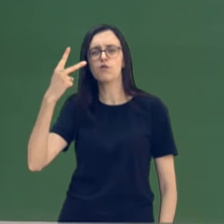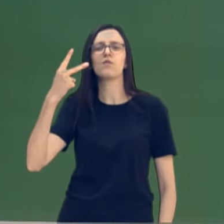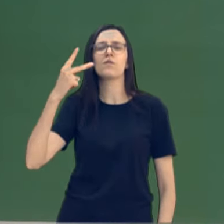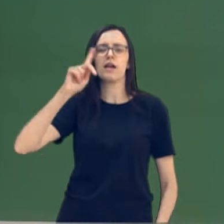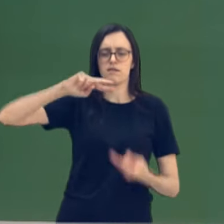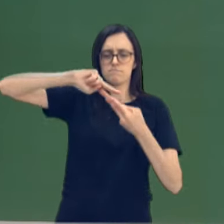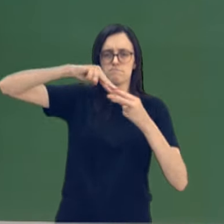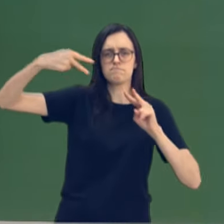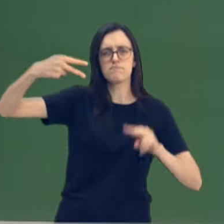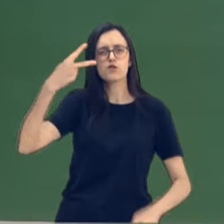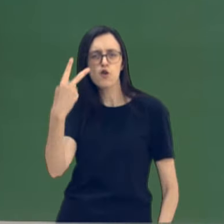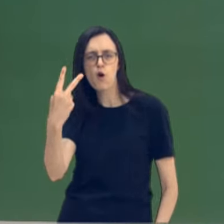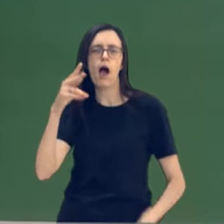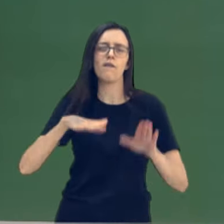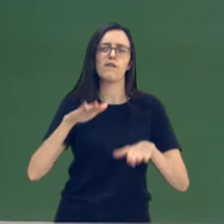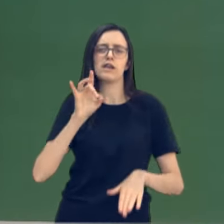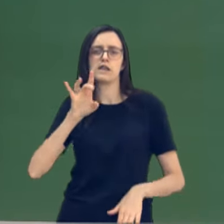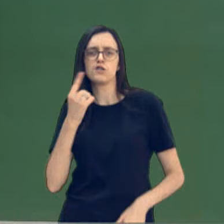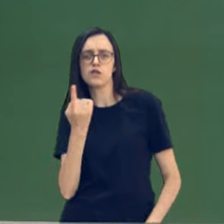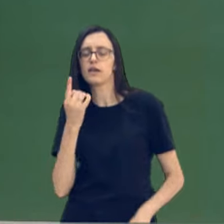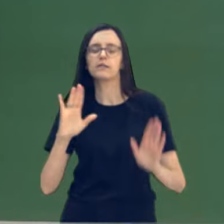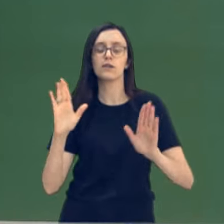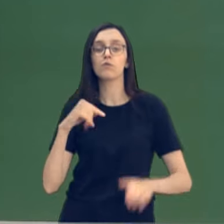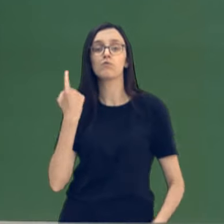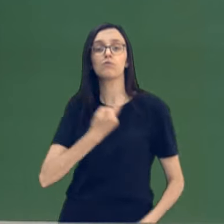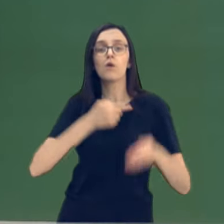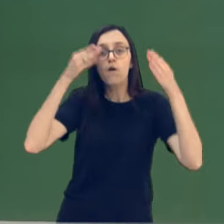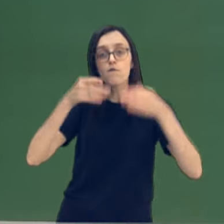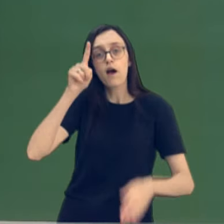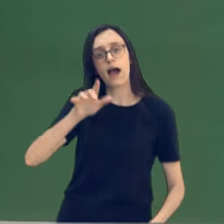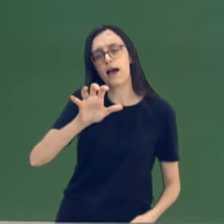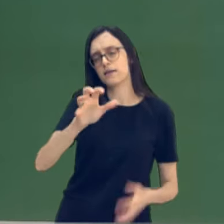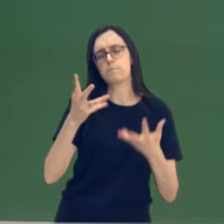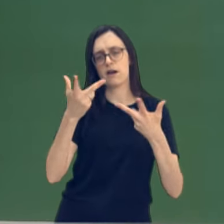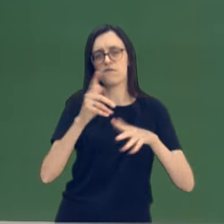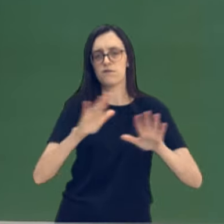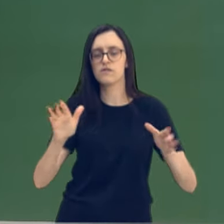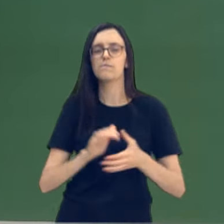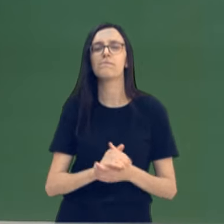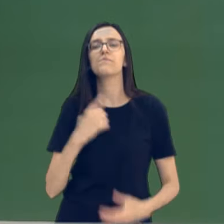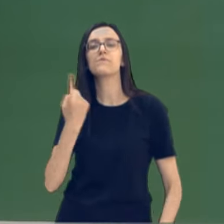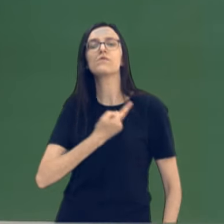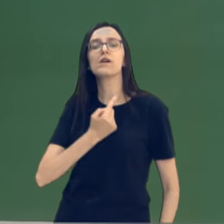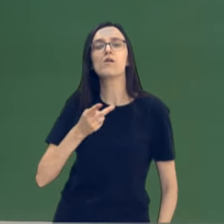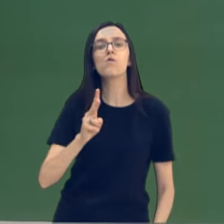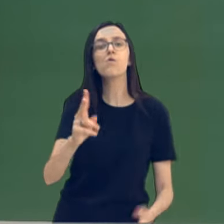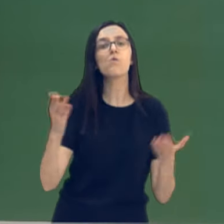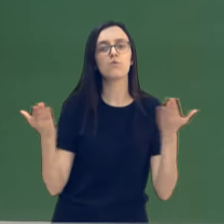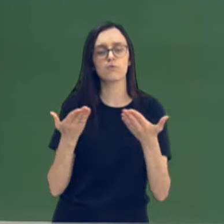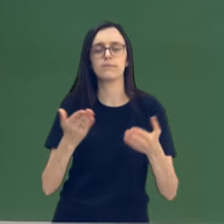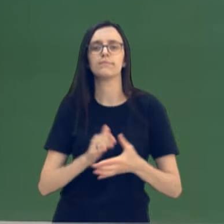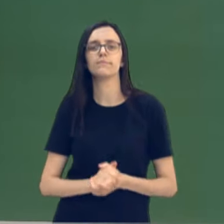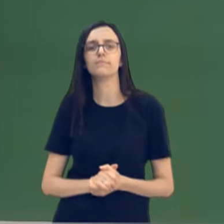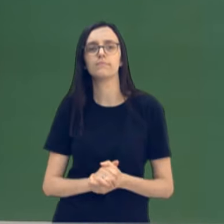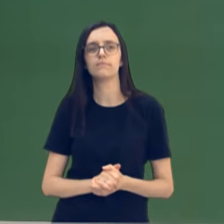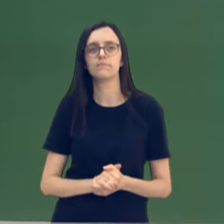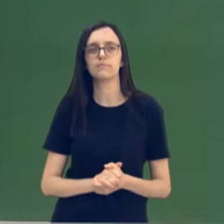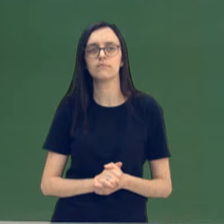mas vamos ficar só nessa parte. Para nós está ótimo, maravilhoso. Continuando, meus queridos. Está aqui um